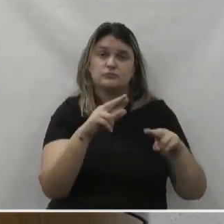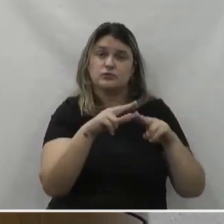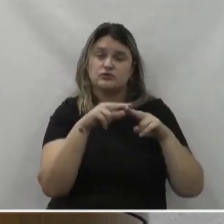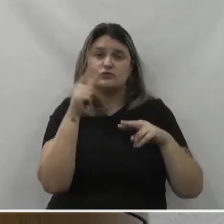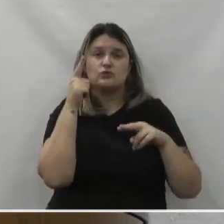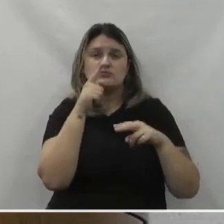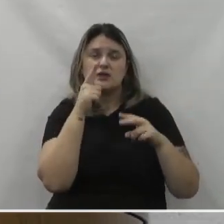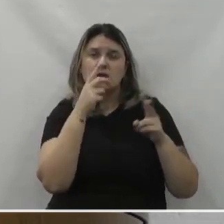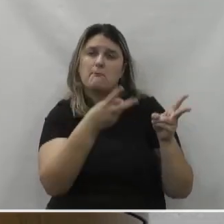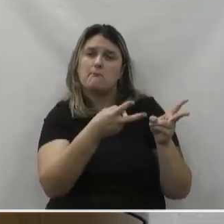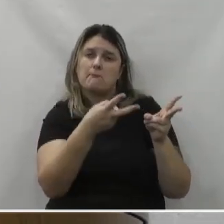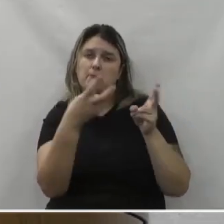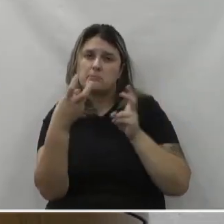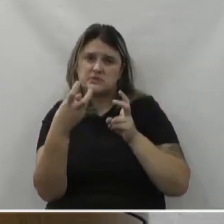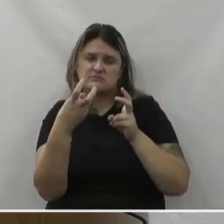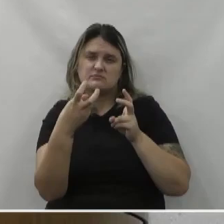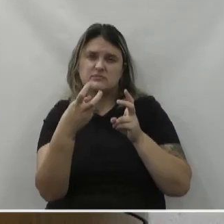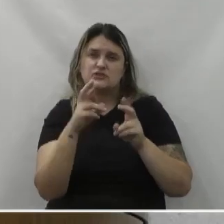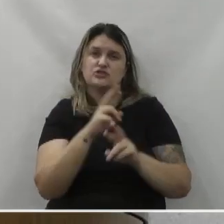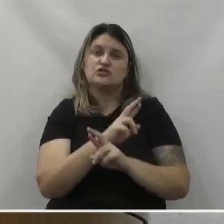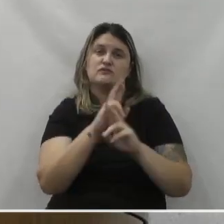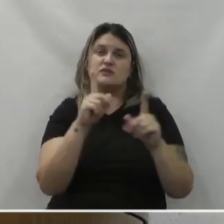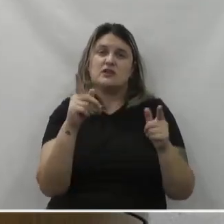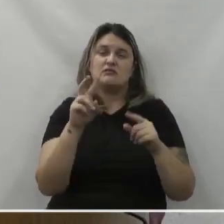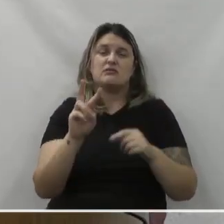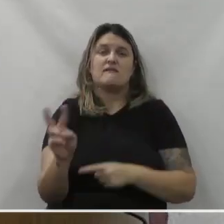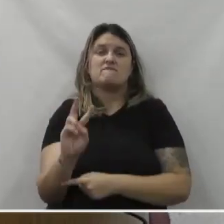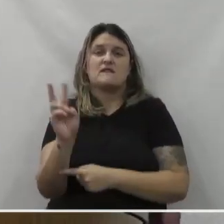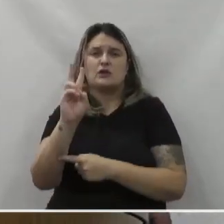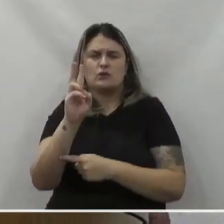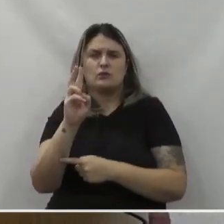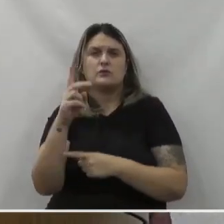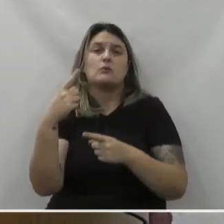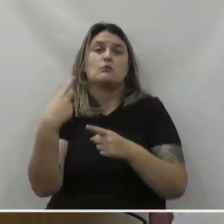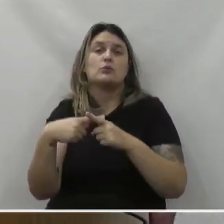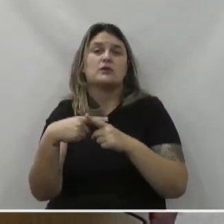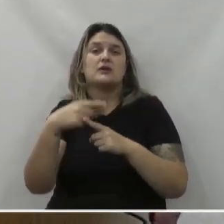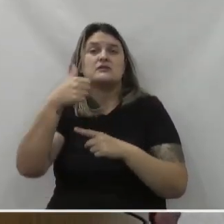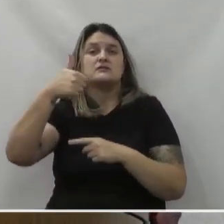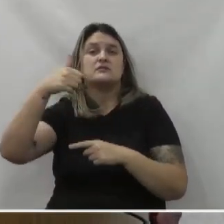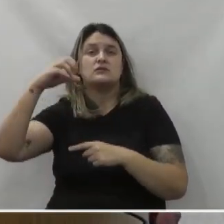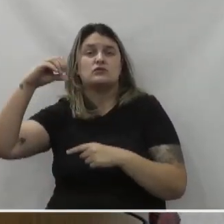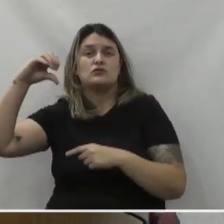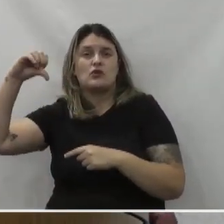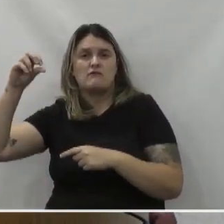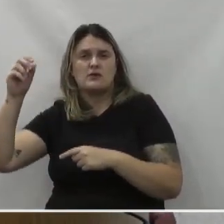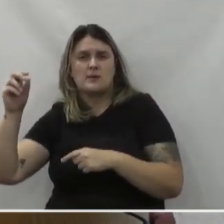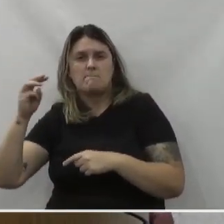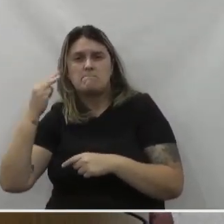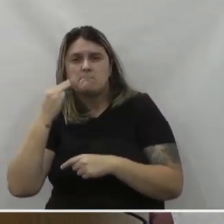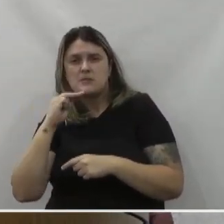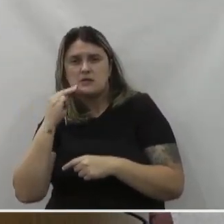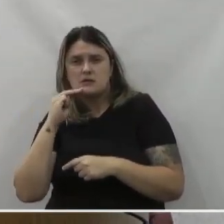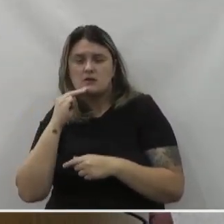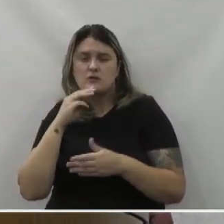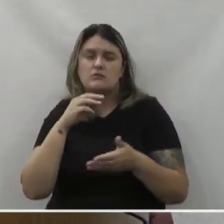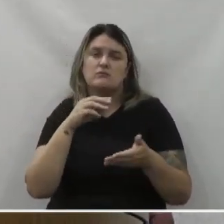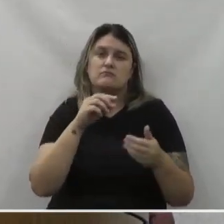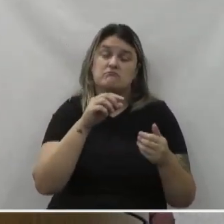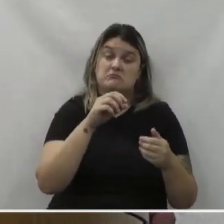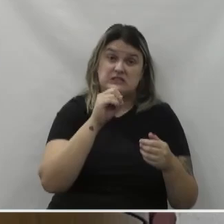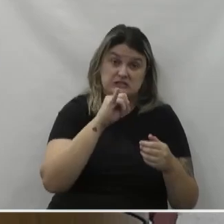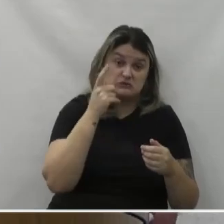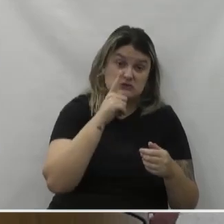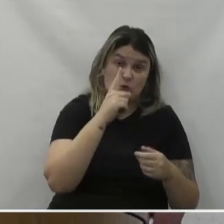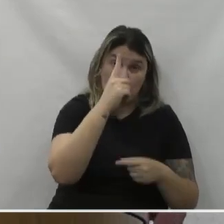consegue observar aí a discrepância entre os 109 milhões e daria para fazer por 9, mas não é bem assim, a gente